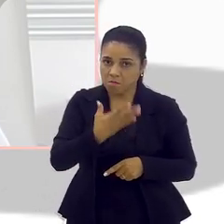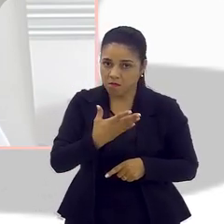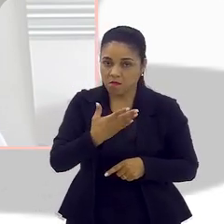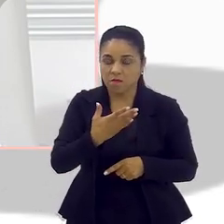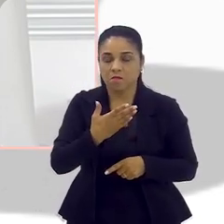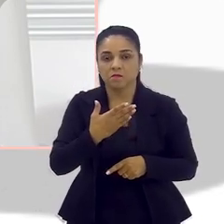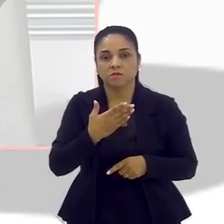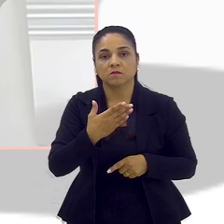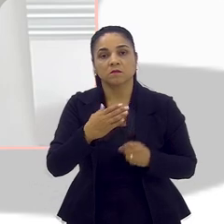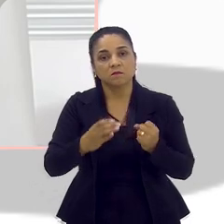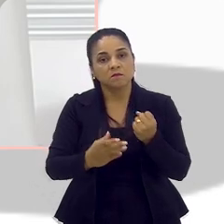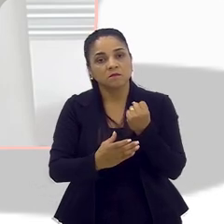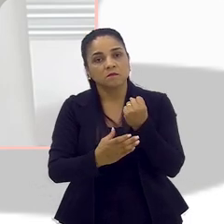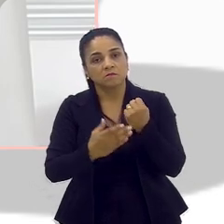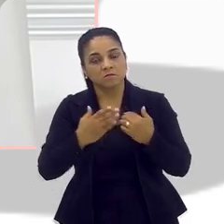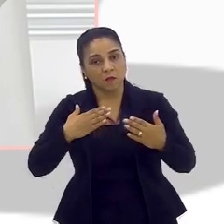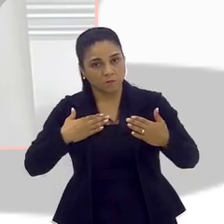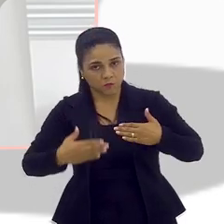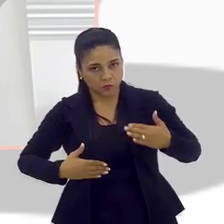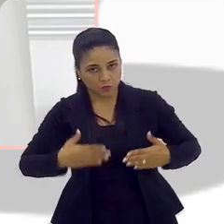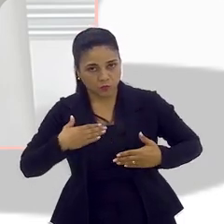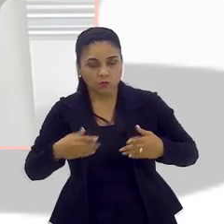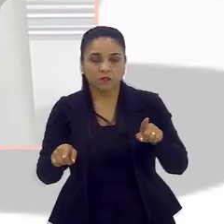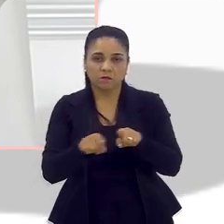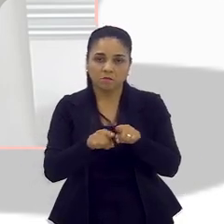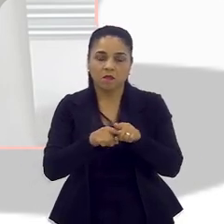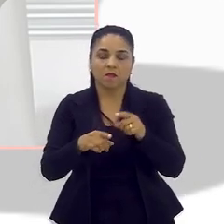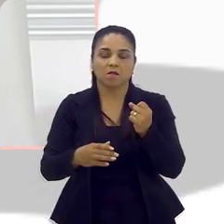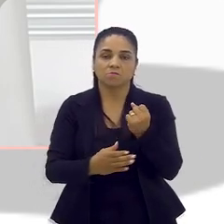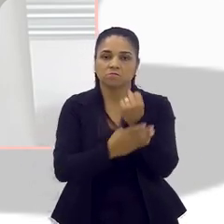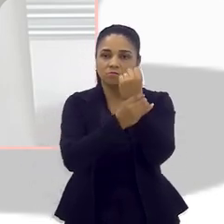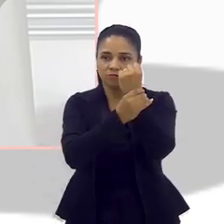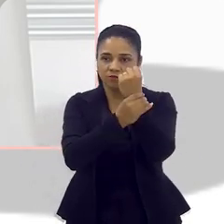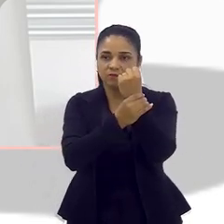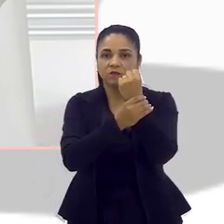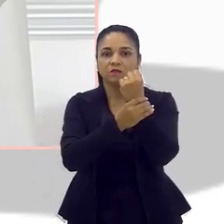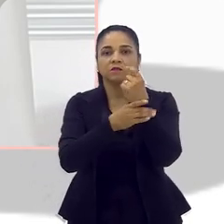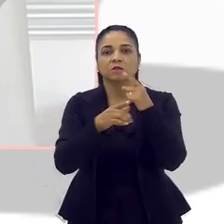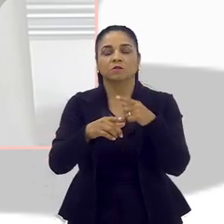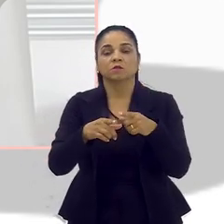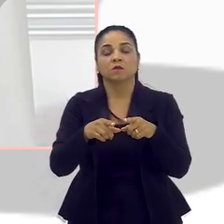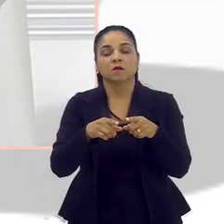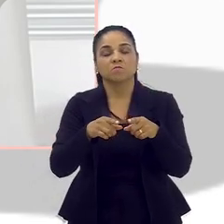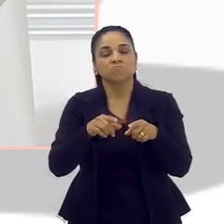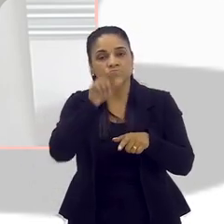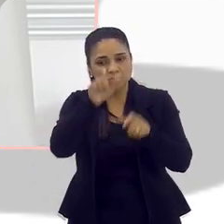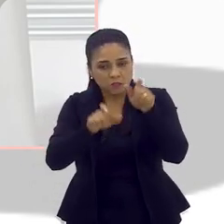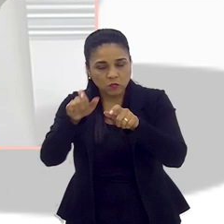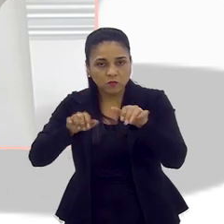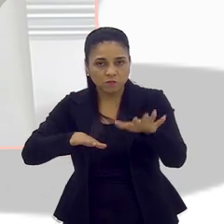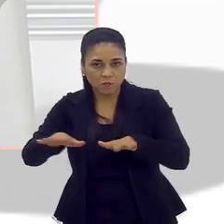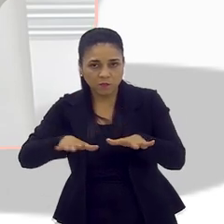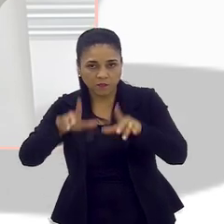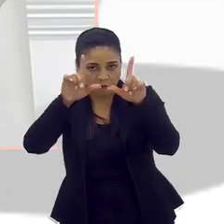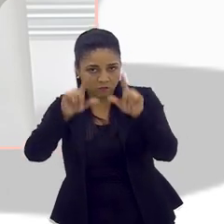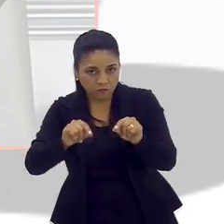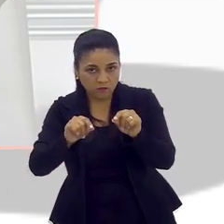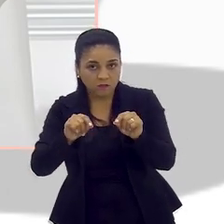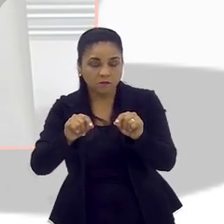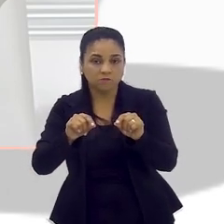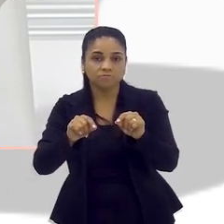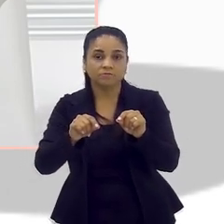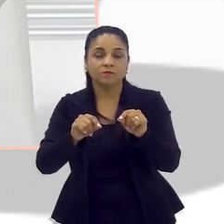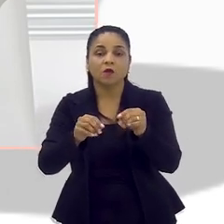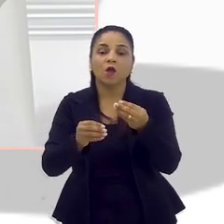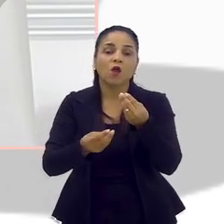Então, naturalmente, as pessoas com mobilidade reduzida, o aplicativo, ele é obrigado a amparar essas